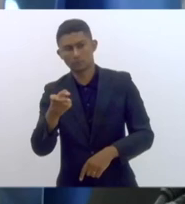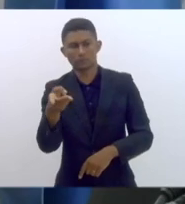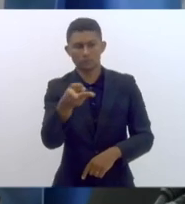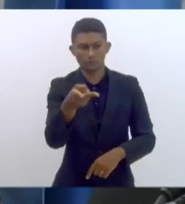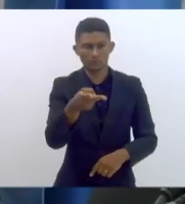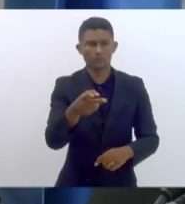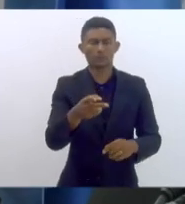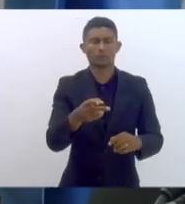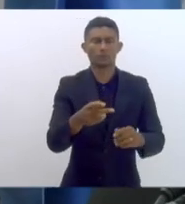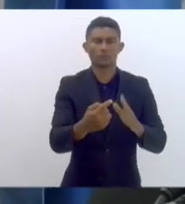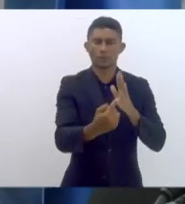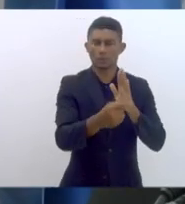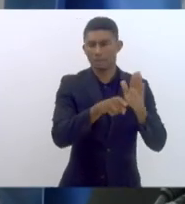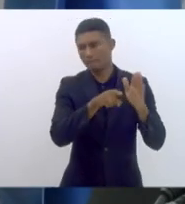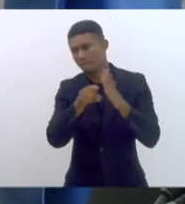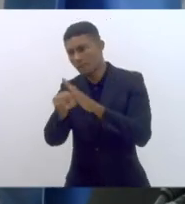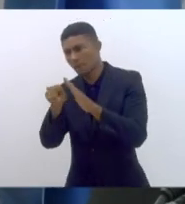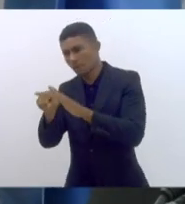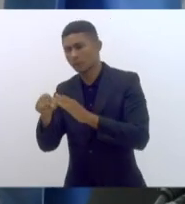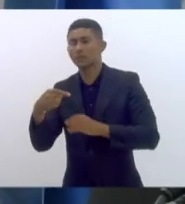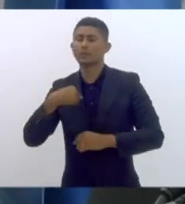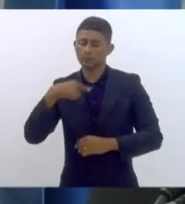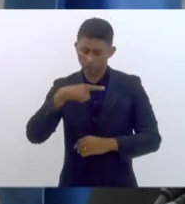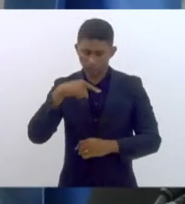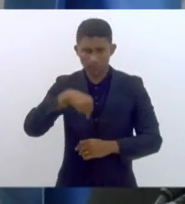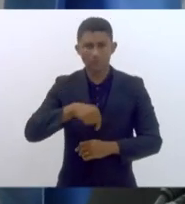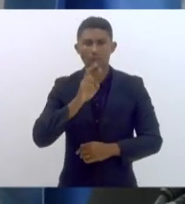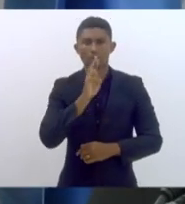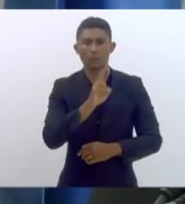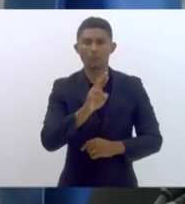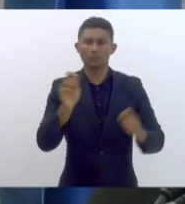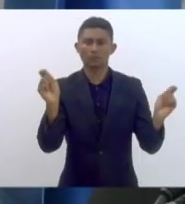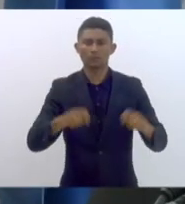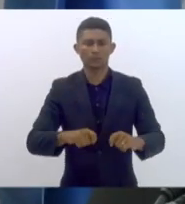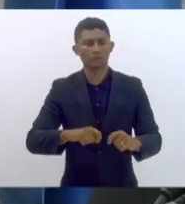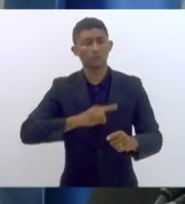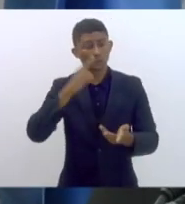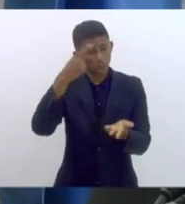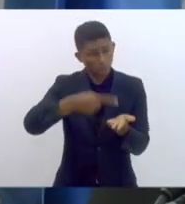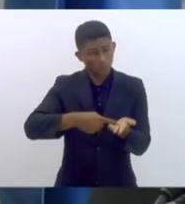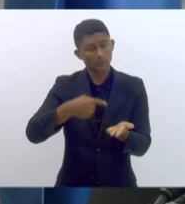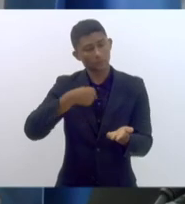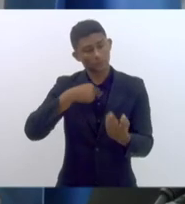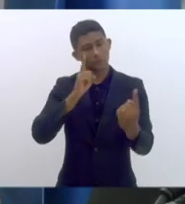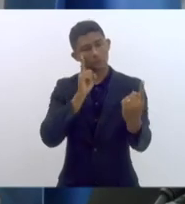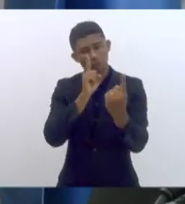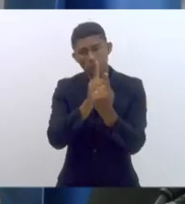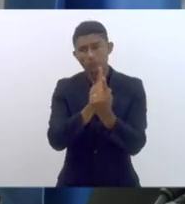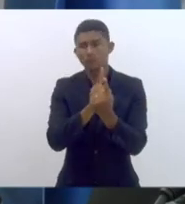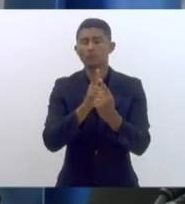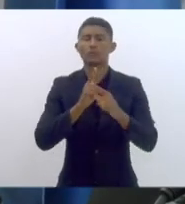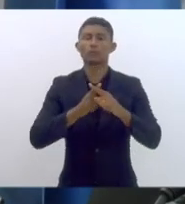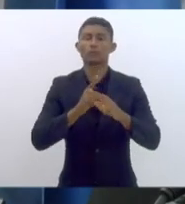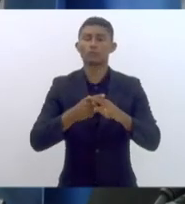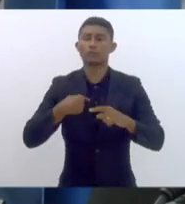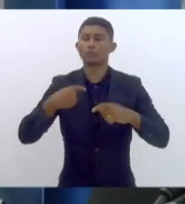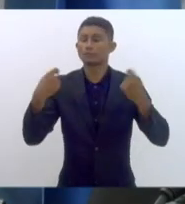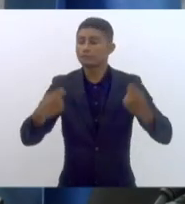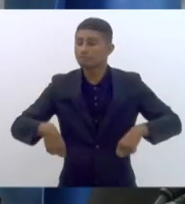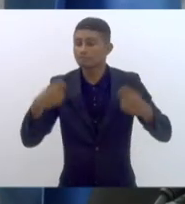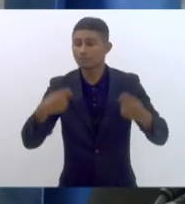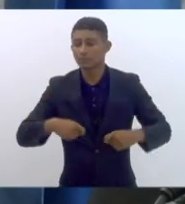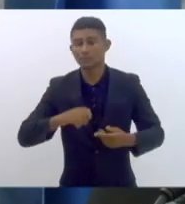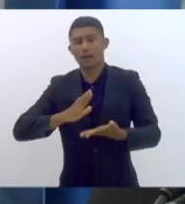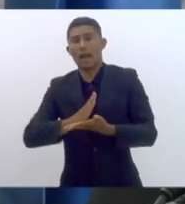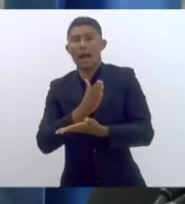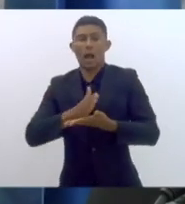comigo. Eu pedi que marcassem um encontro comigo, porque eu preciso entender algumas questões que estão